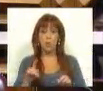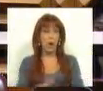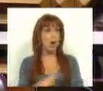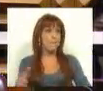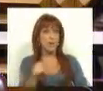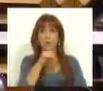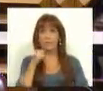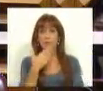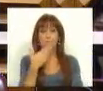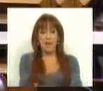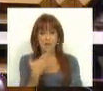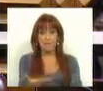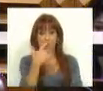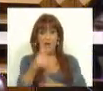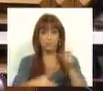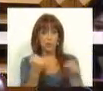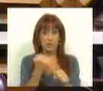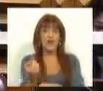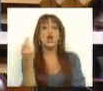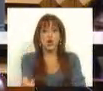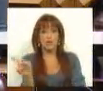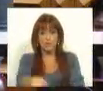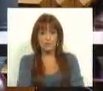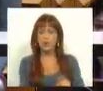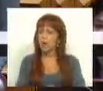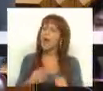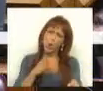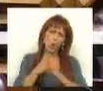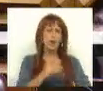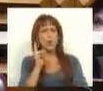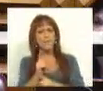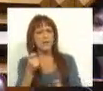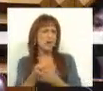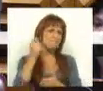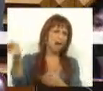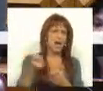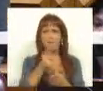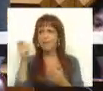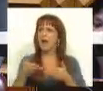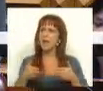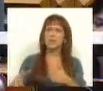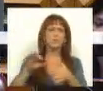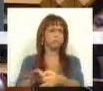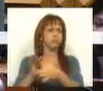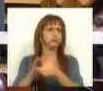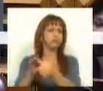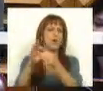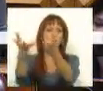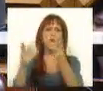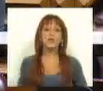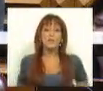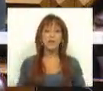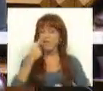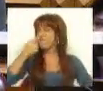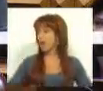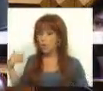dos sacrifícios pedidos aos trabalhadores e aos reformados para continuarem a pagar uma estratégia de consolidação orçamental que